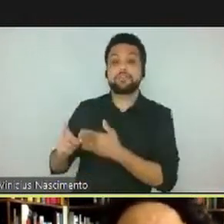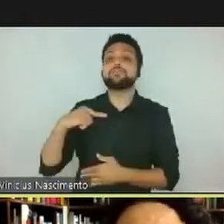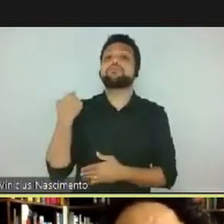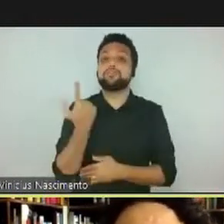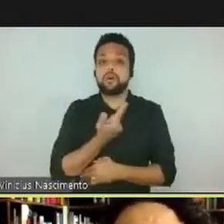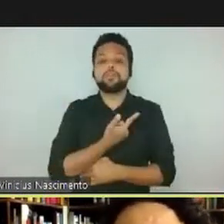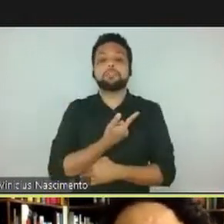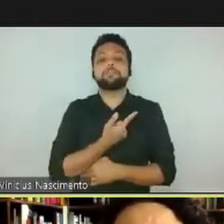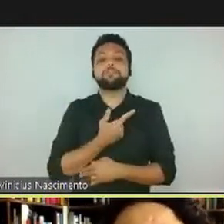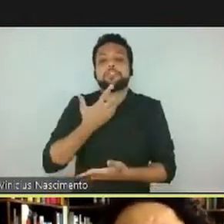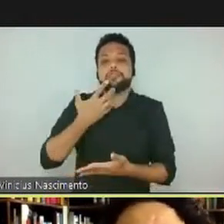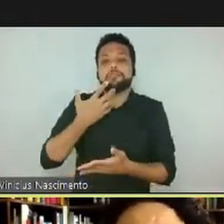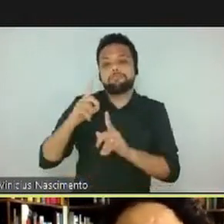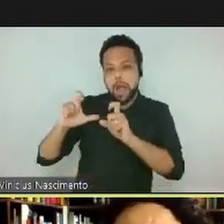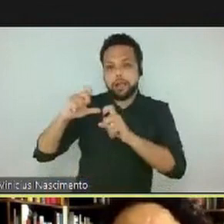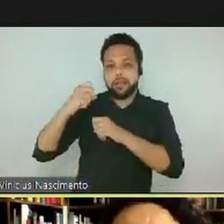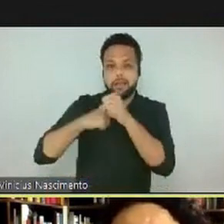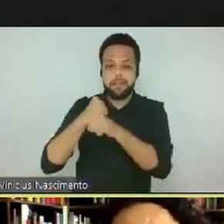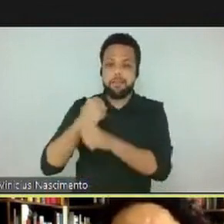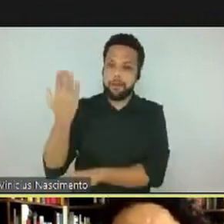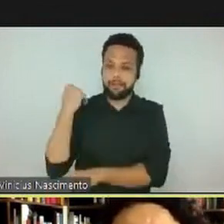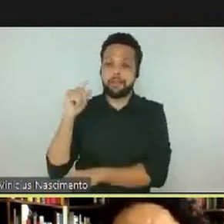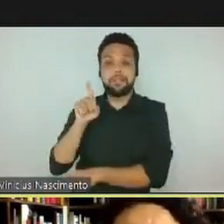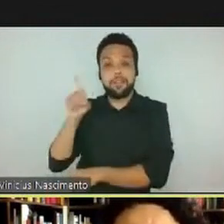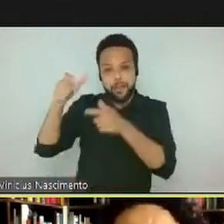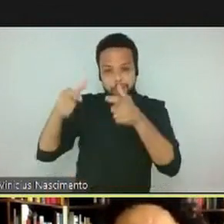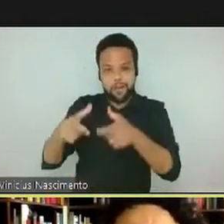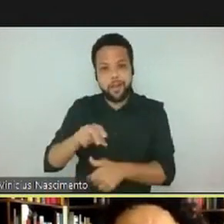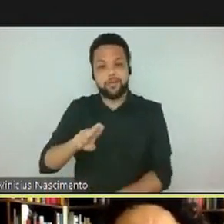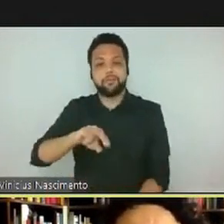registramos o ano passado no Jaguaré.